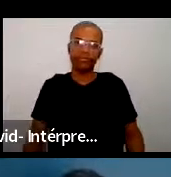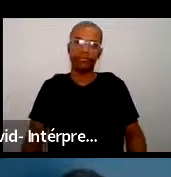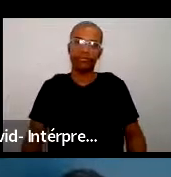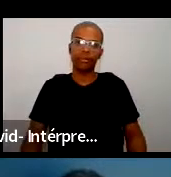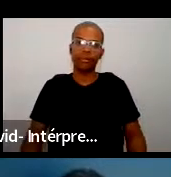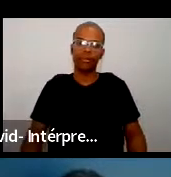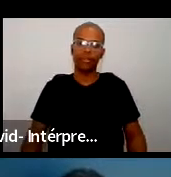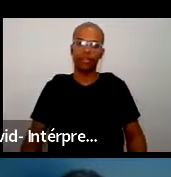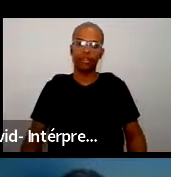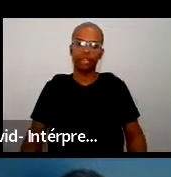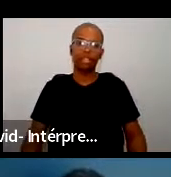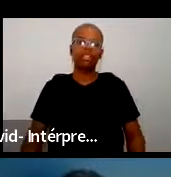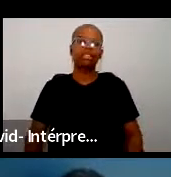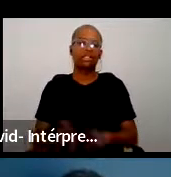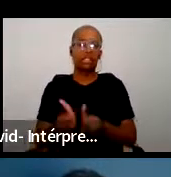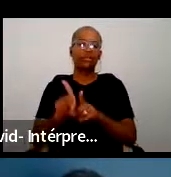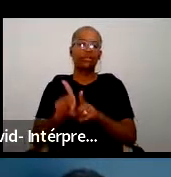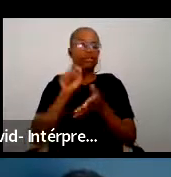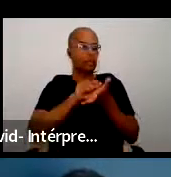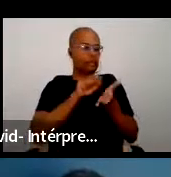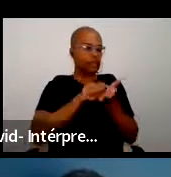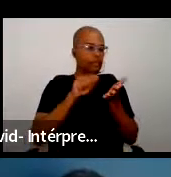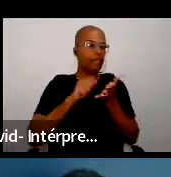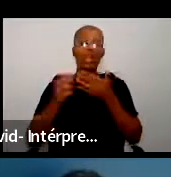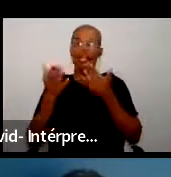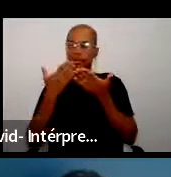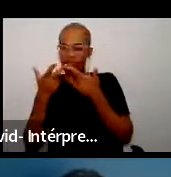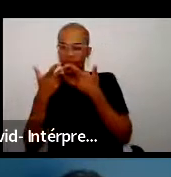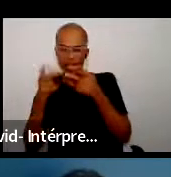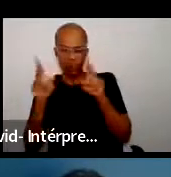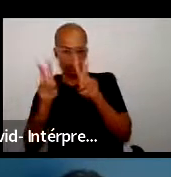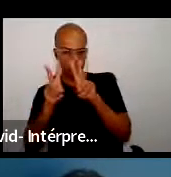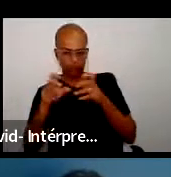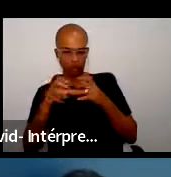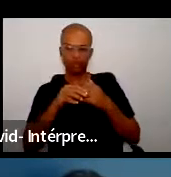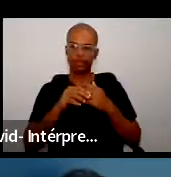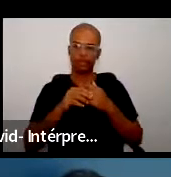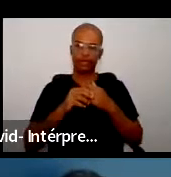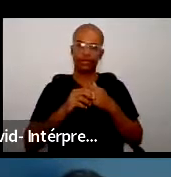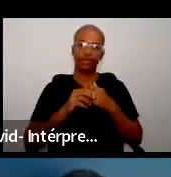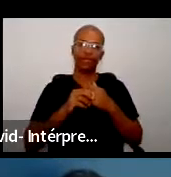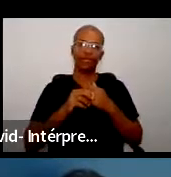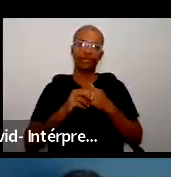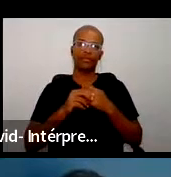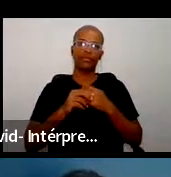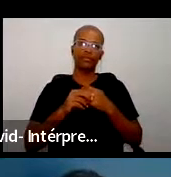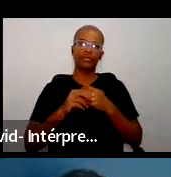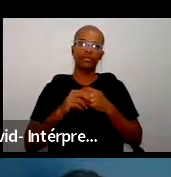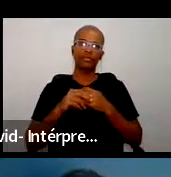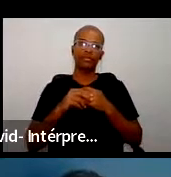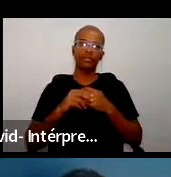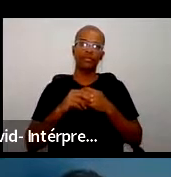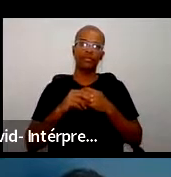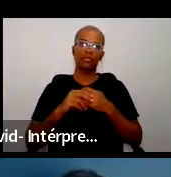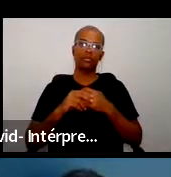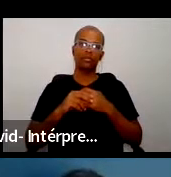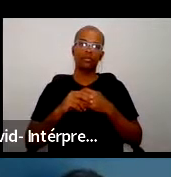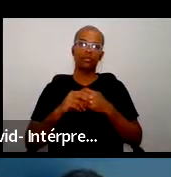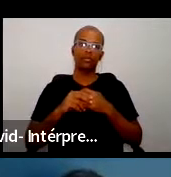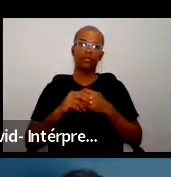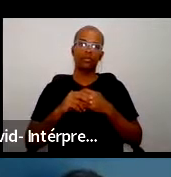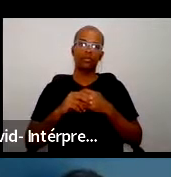e venho discutindo, escrevendo um pouco sobre isso também, né? com base no Freire, quando